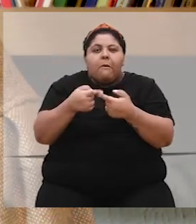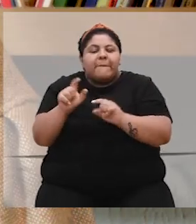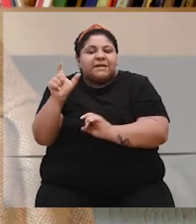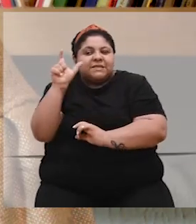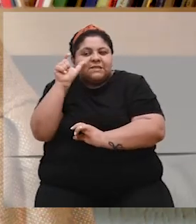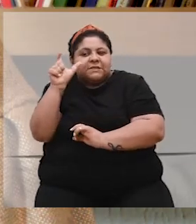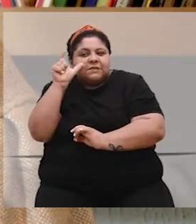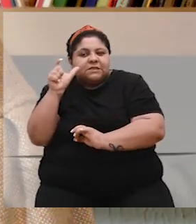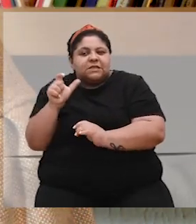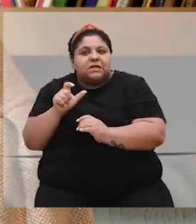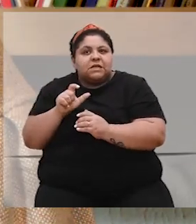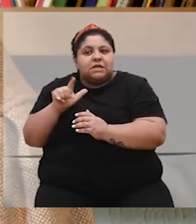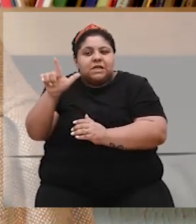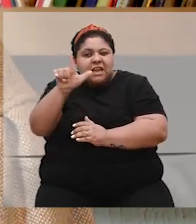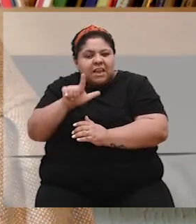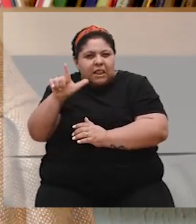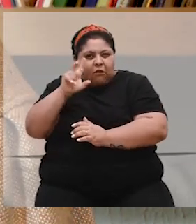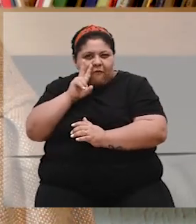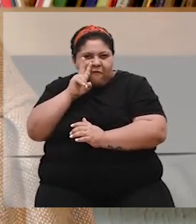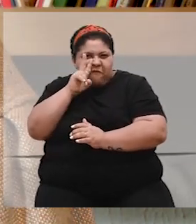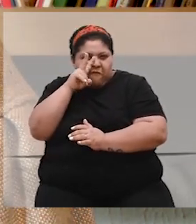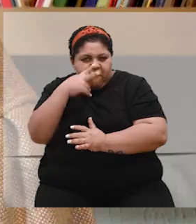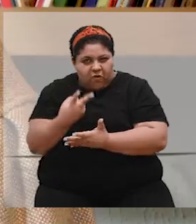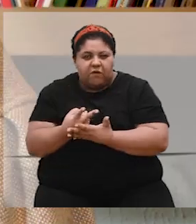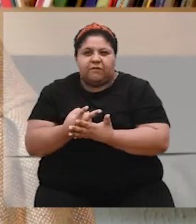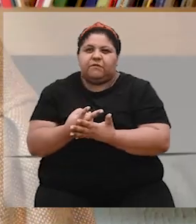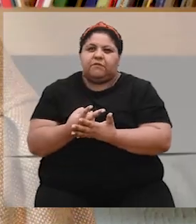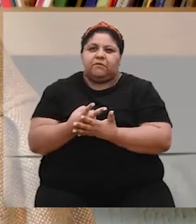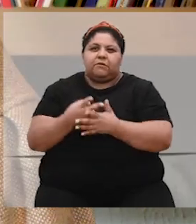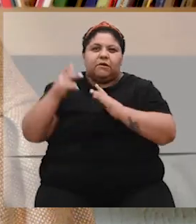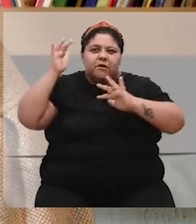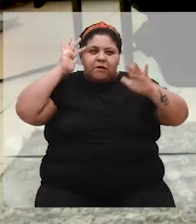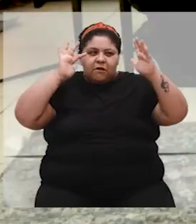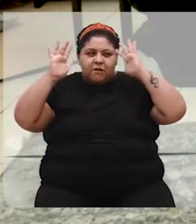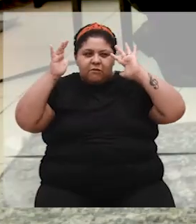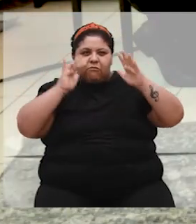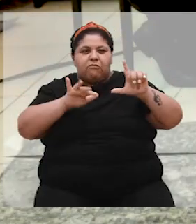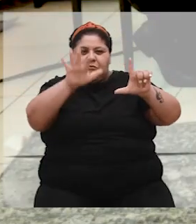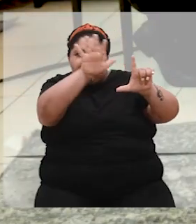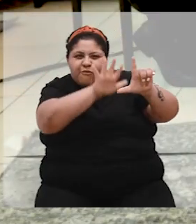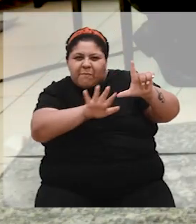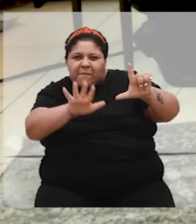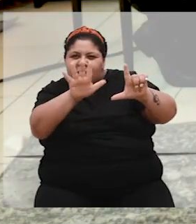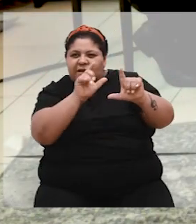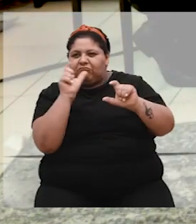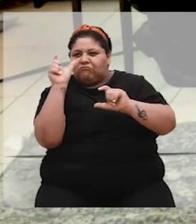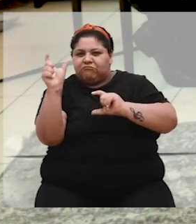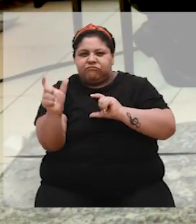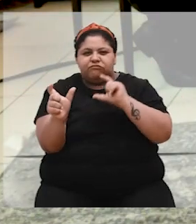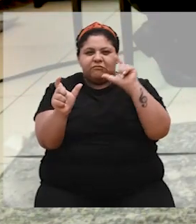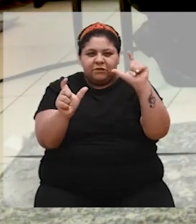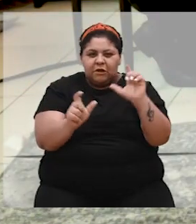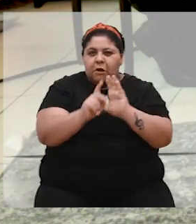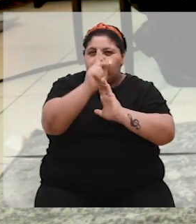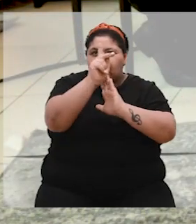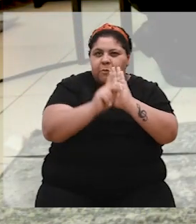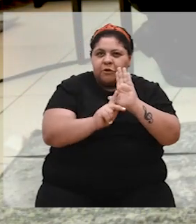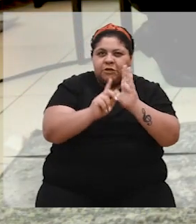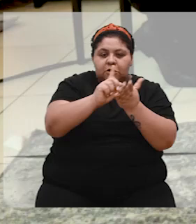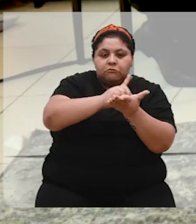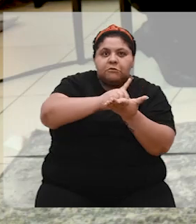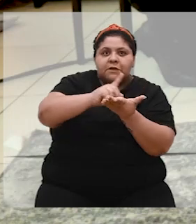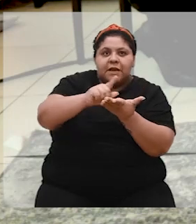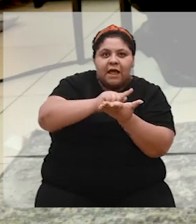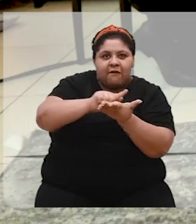se interessa pela literatura potente, né? Seja a ficção pela imagem, pela palavra, pelo projeto gráfico.